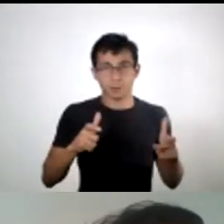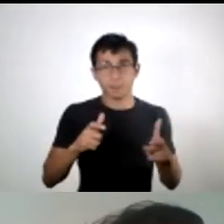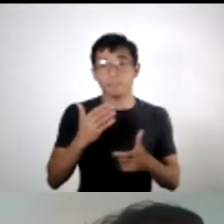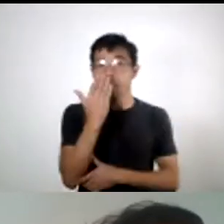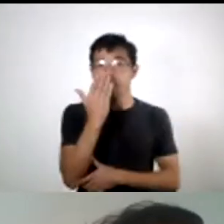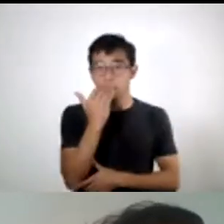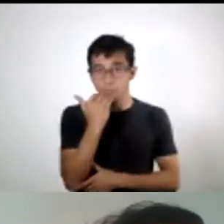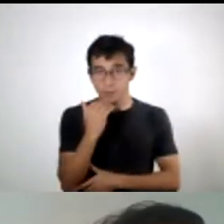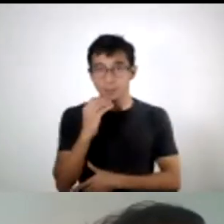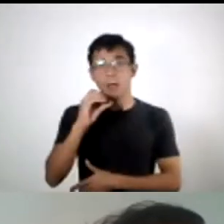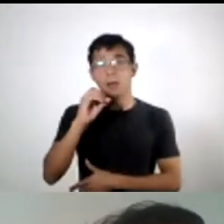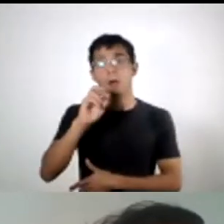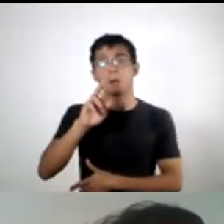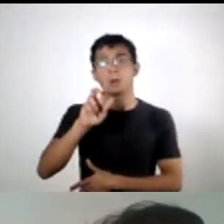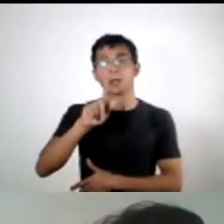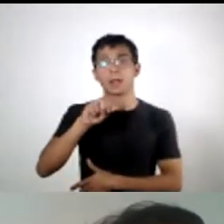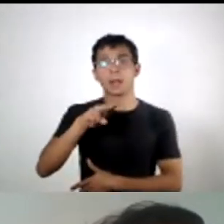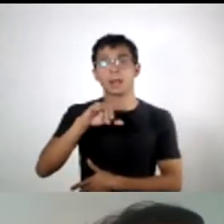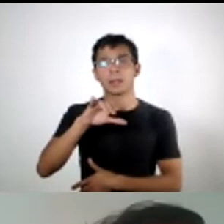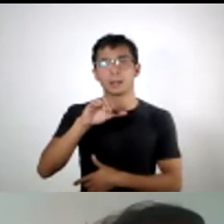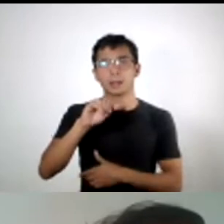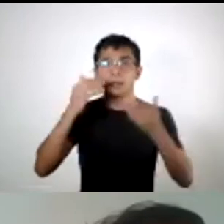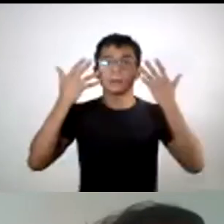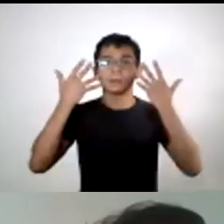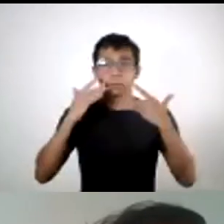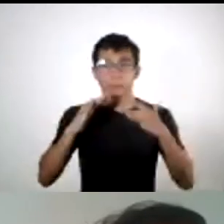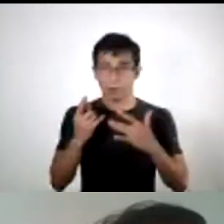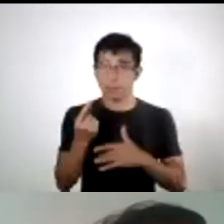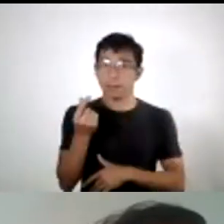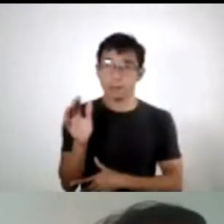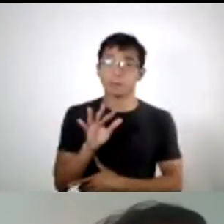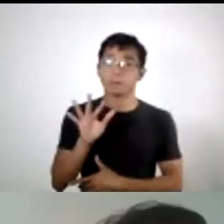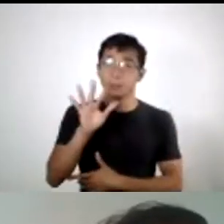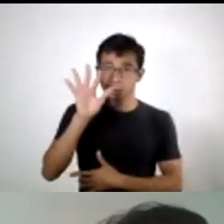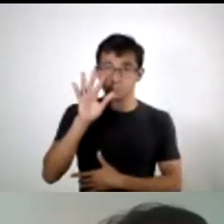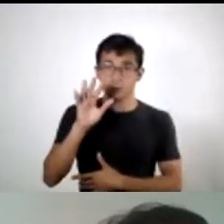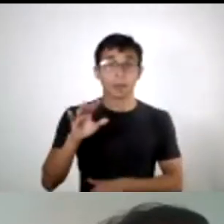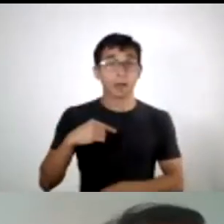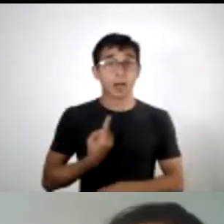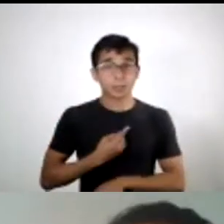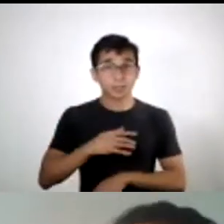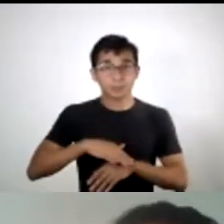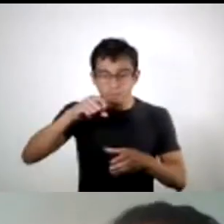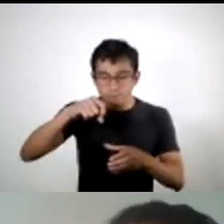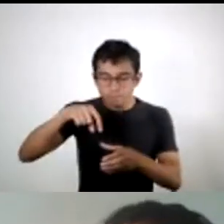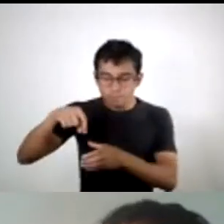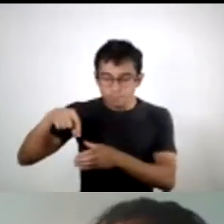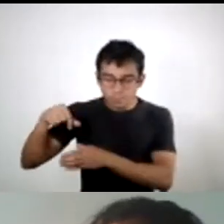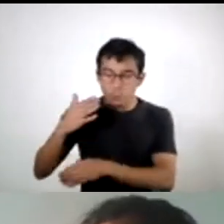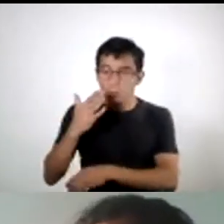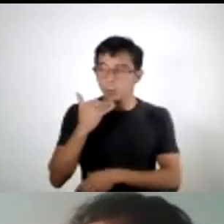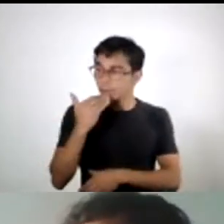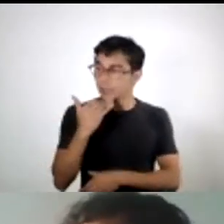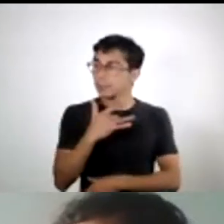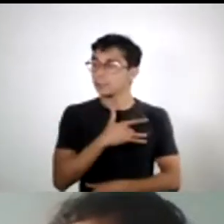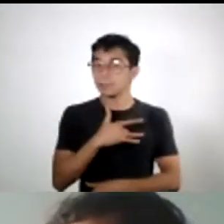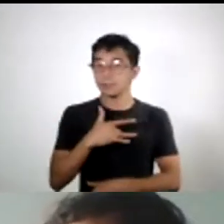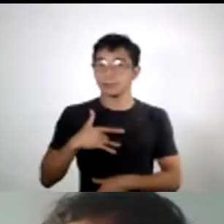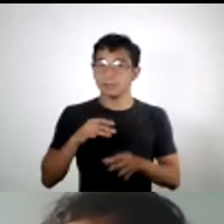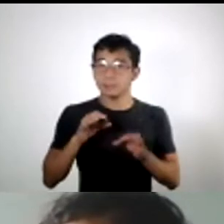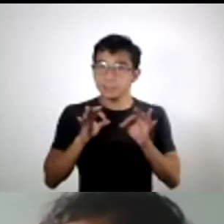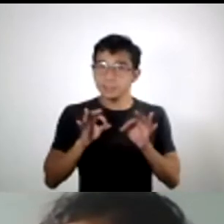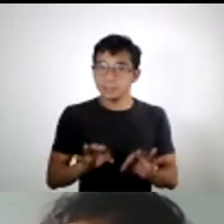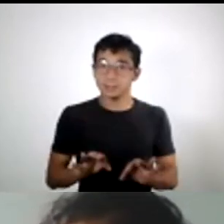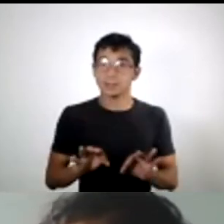nós produzimos saúde, nós produzimos alimentos saudáveis e orgânico.